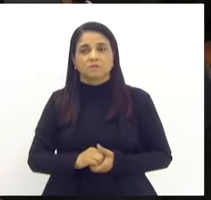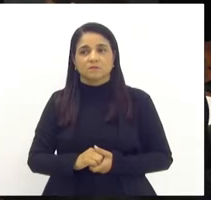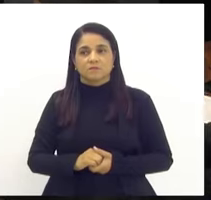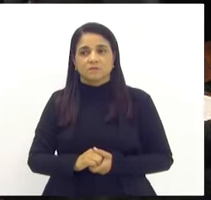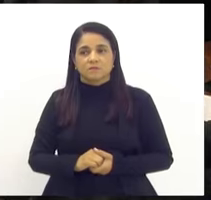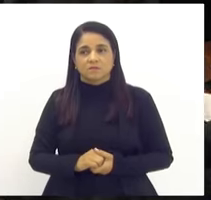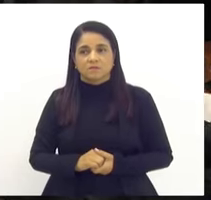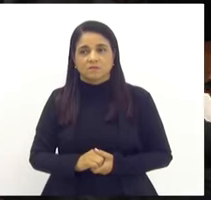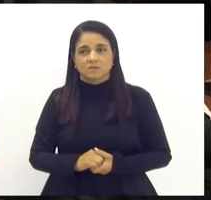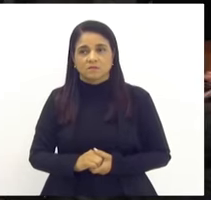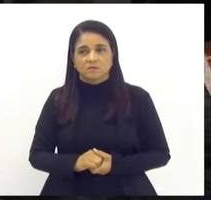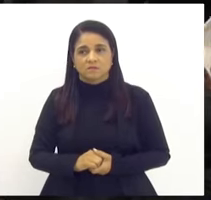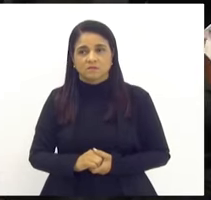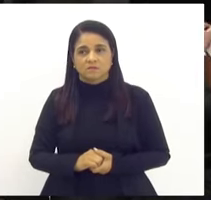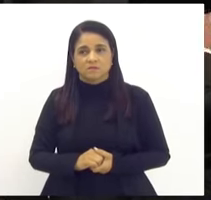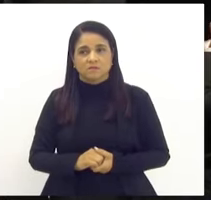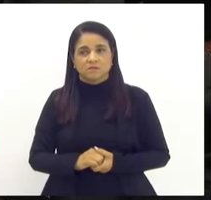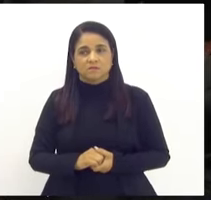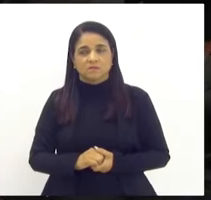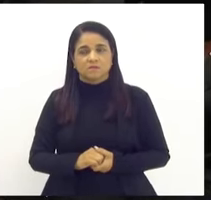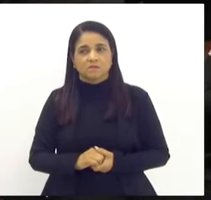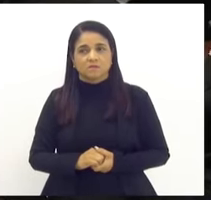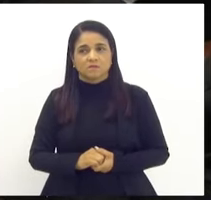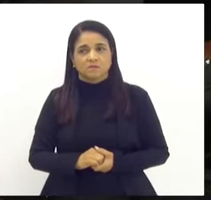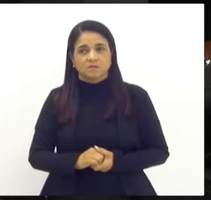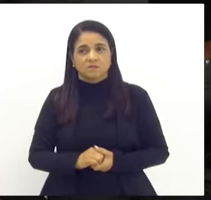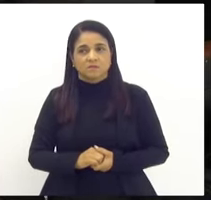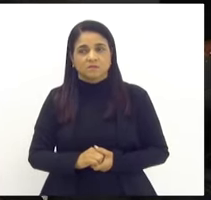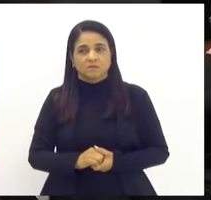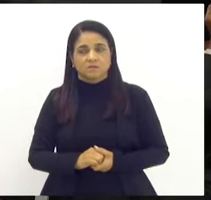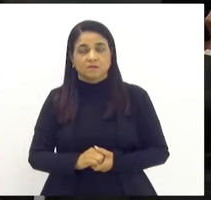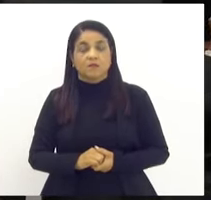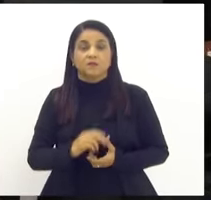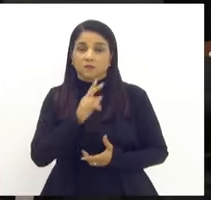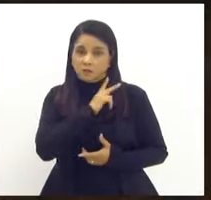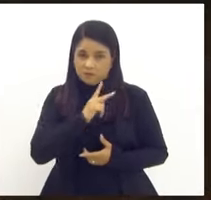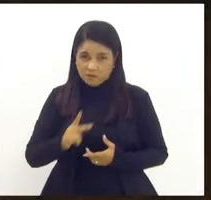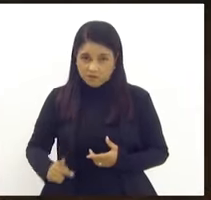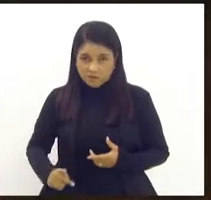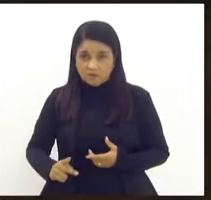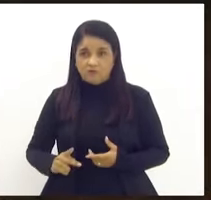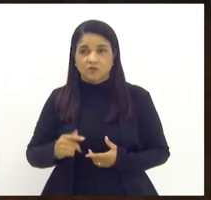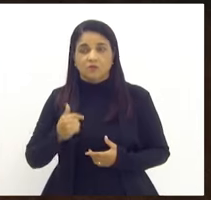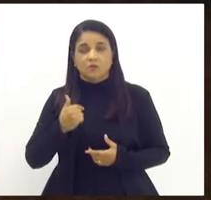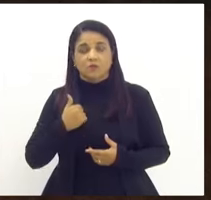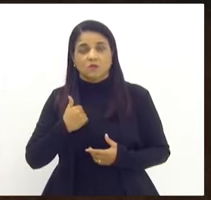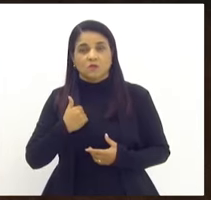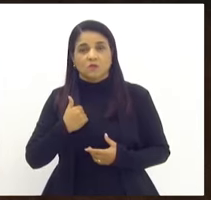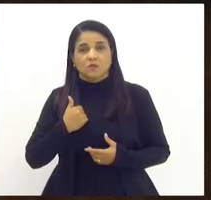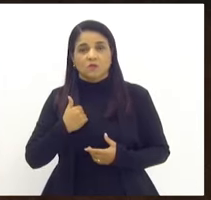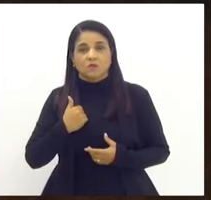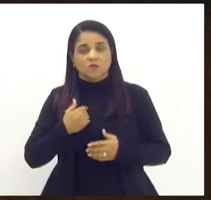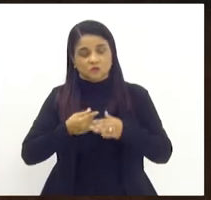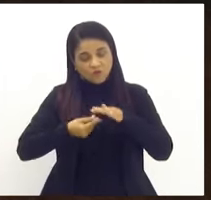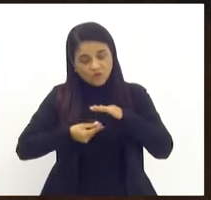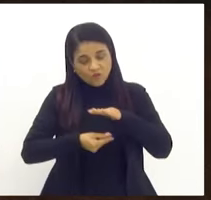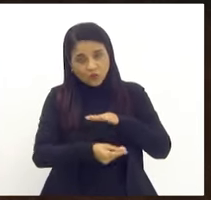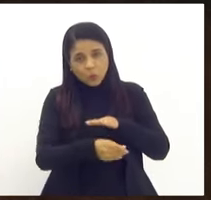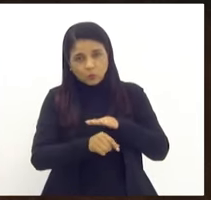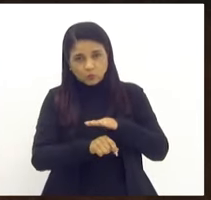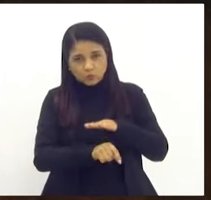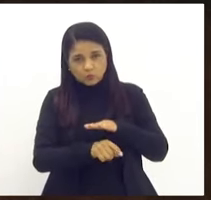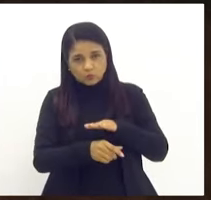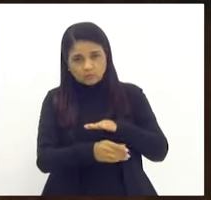Souza é porque inverteu aqui senhor presidente como um dos Fundos que